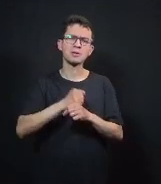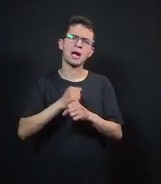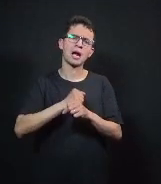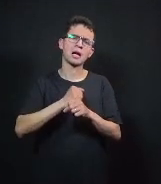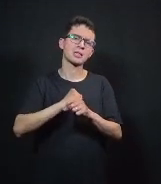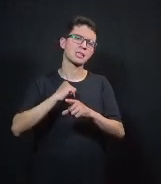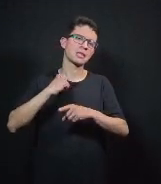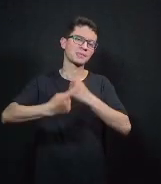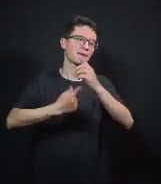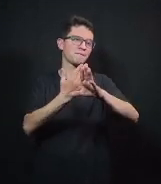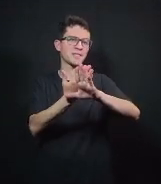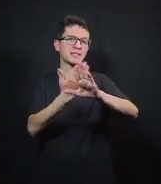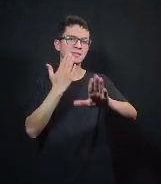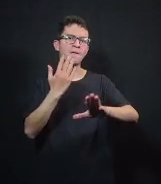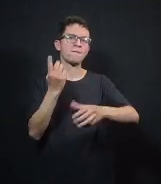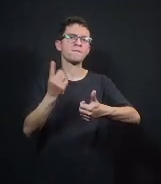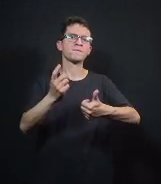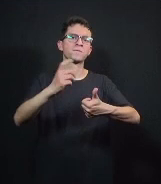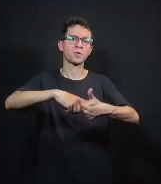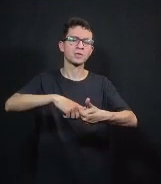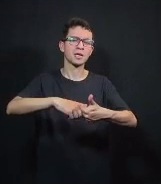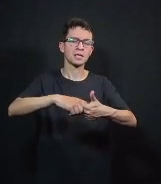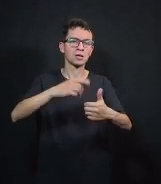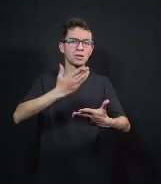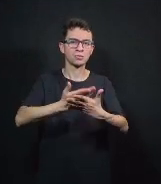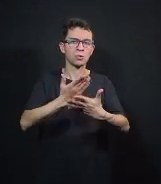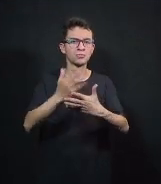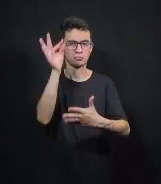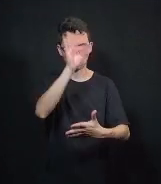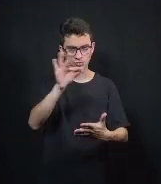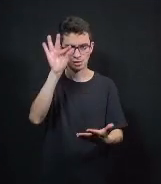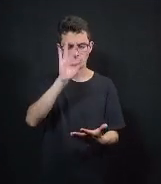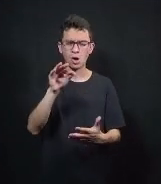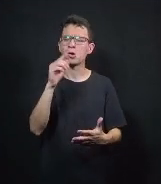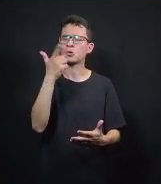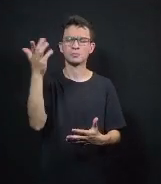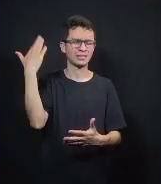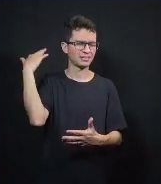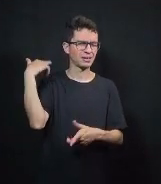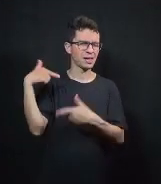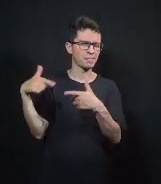muito afastado, trabalhando em outras coisas,